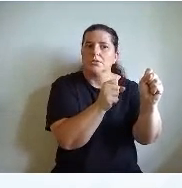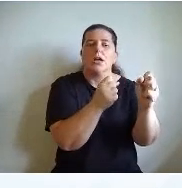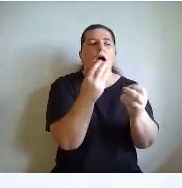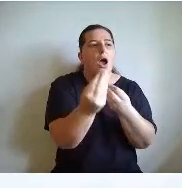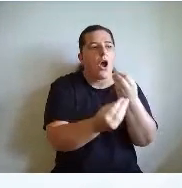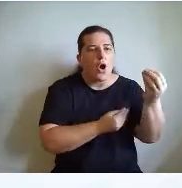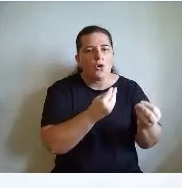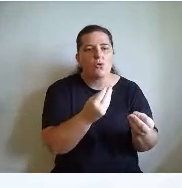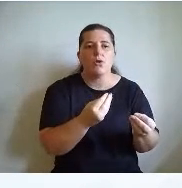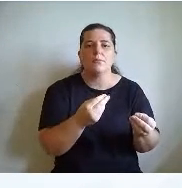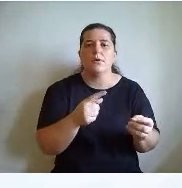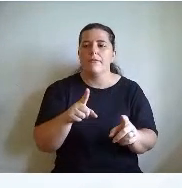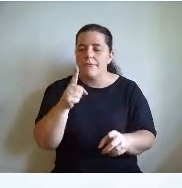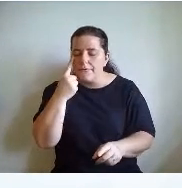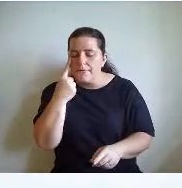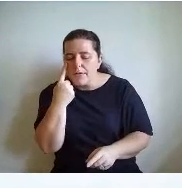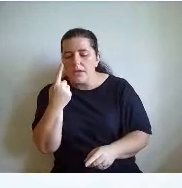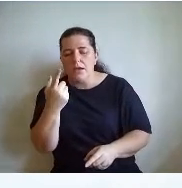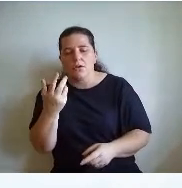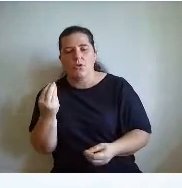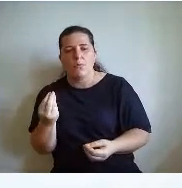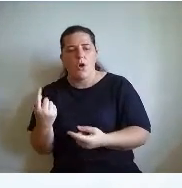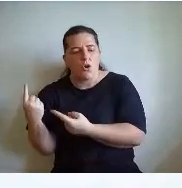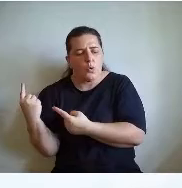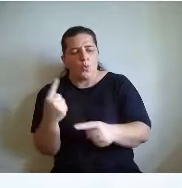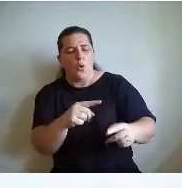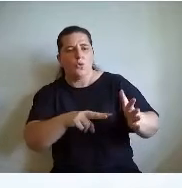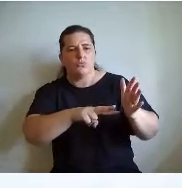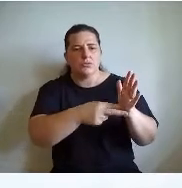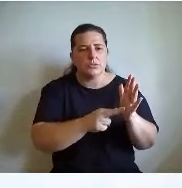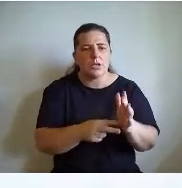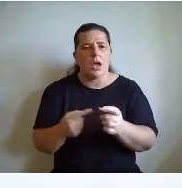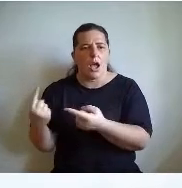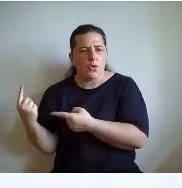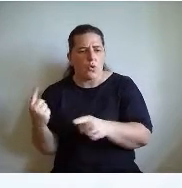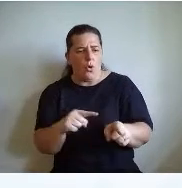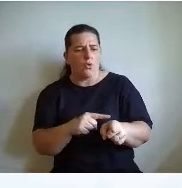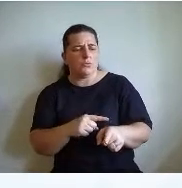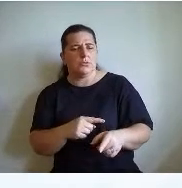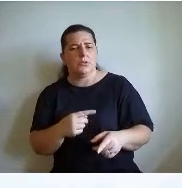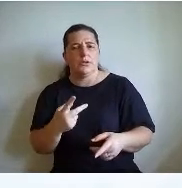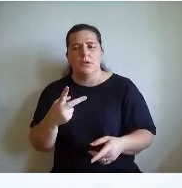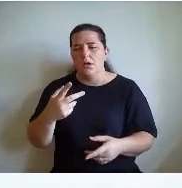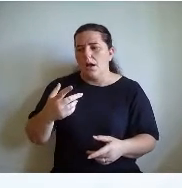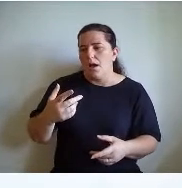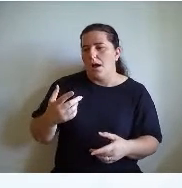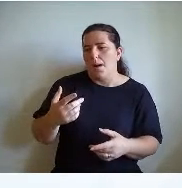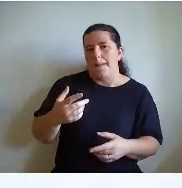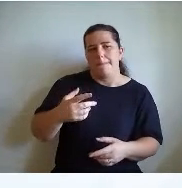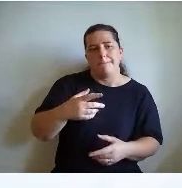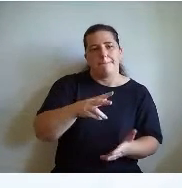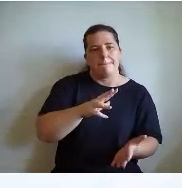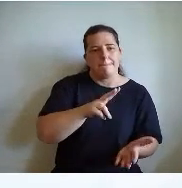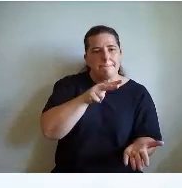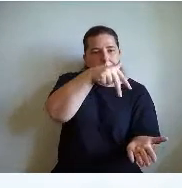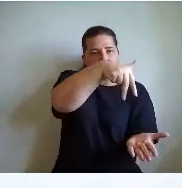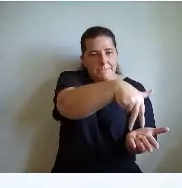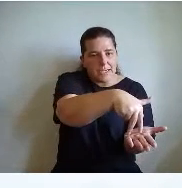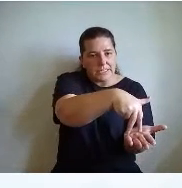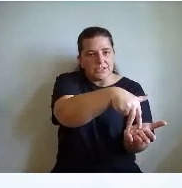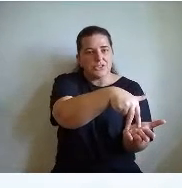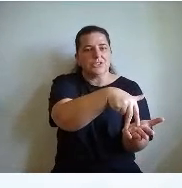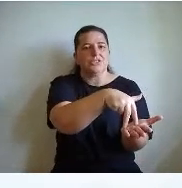movimento sindical, todo o ataque aos partidos né, de esquerda e partidos progressistas,